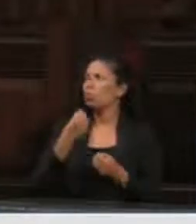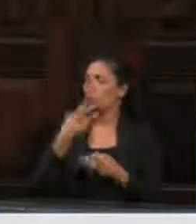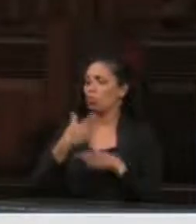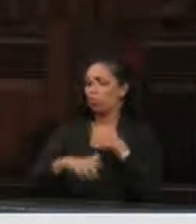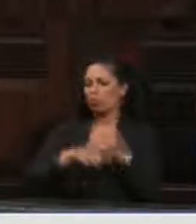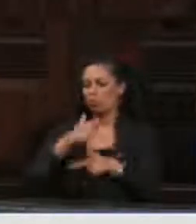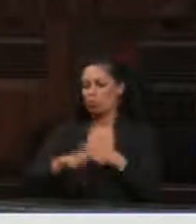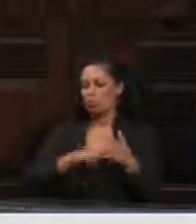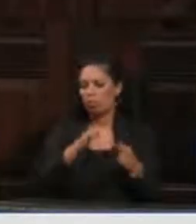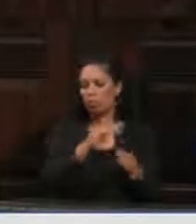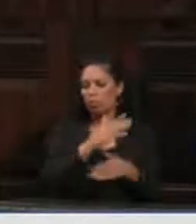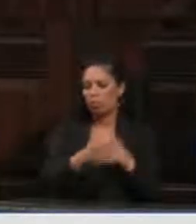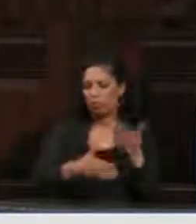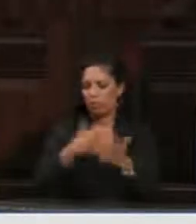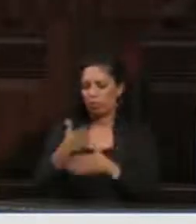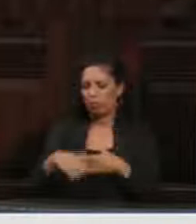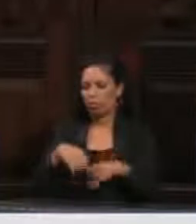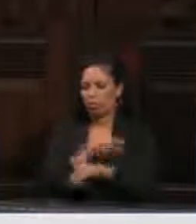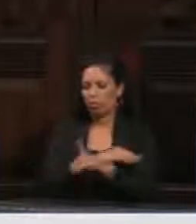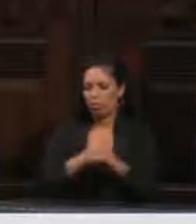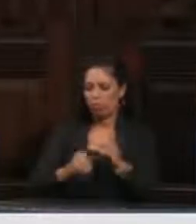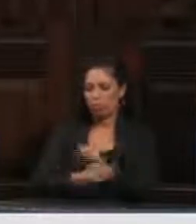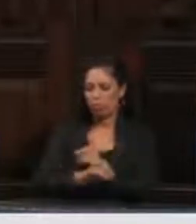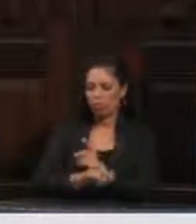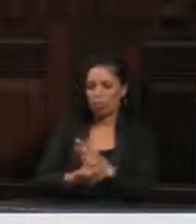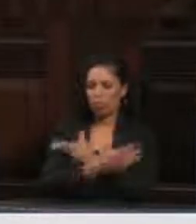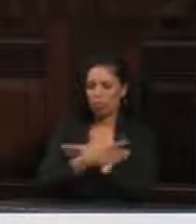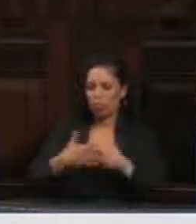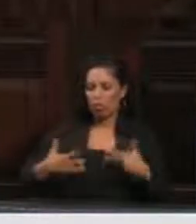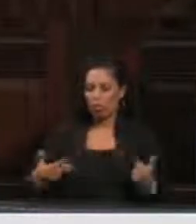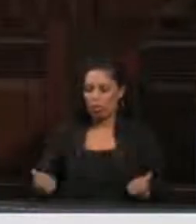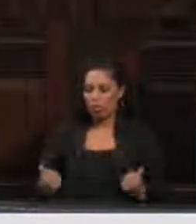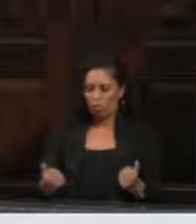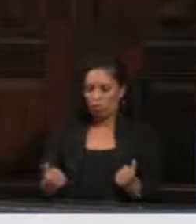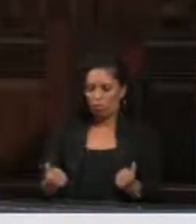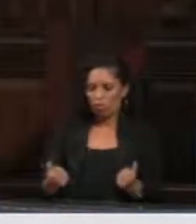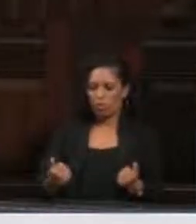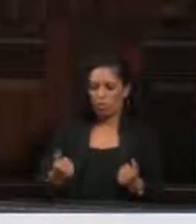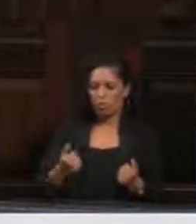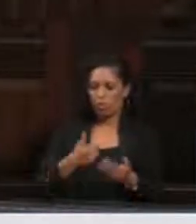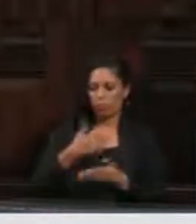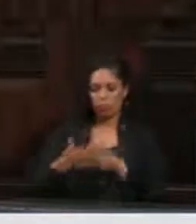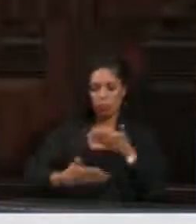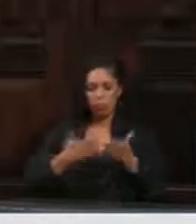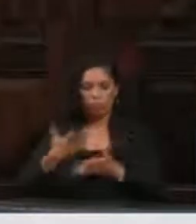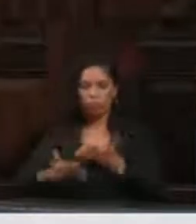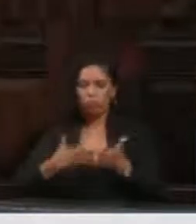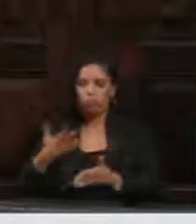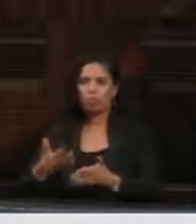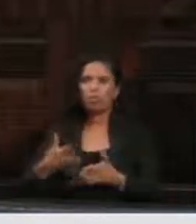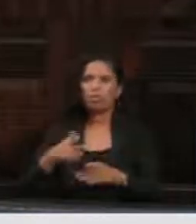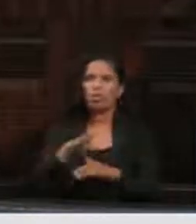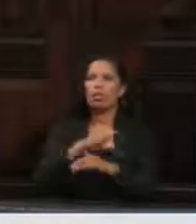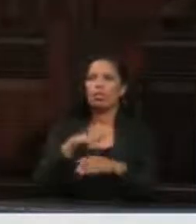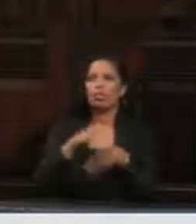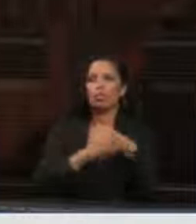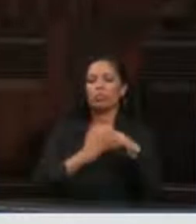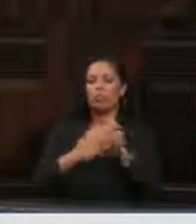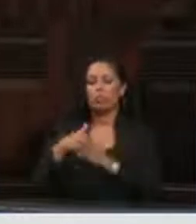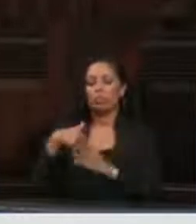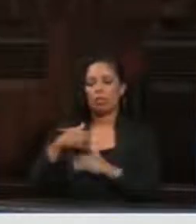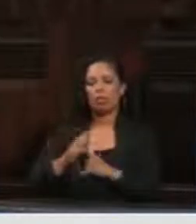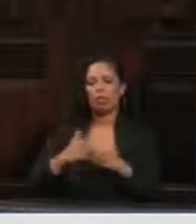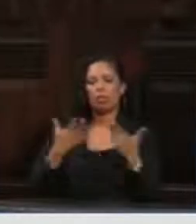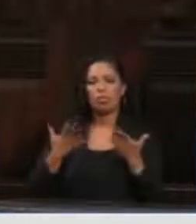da população, princípios de valorização dos profissionais. Então, eu